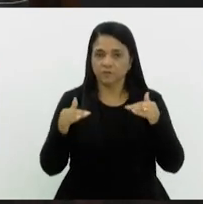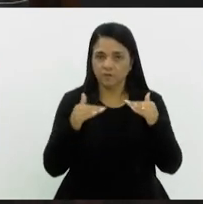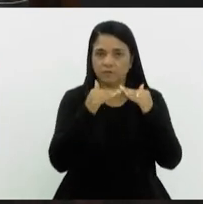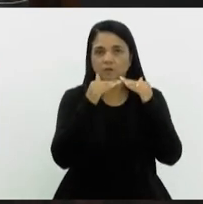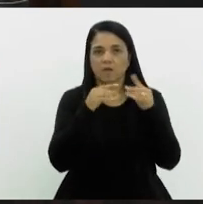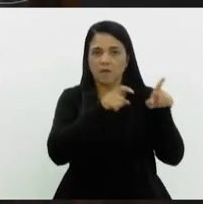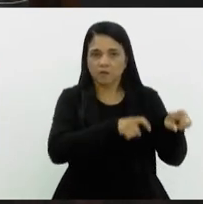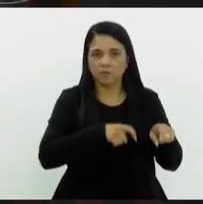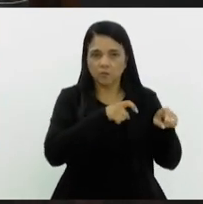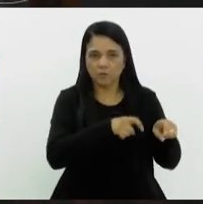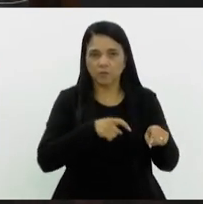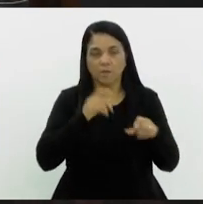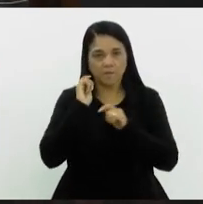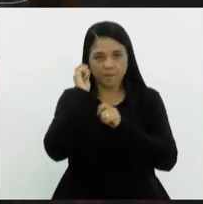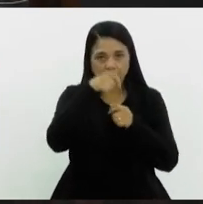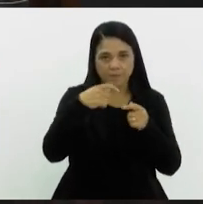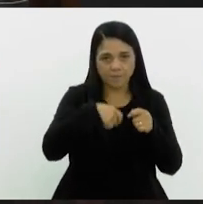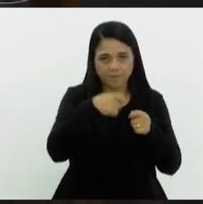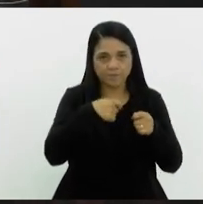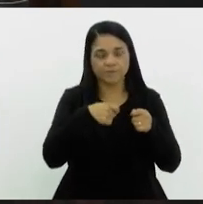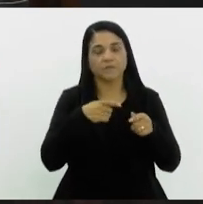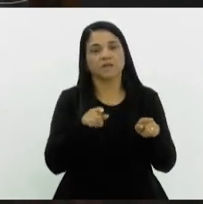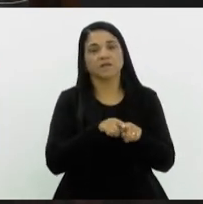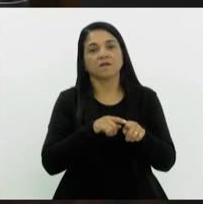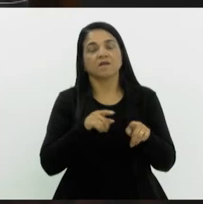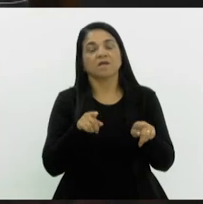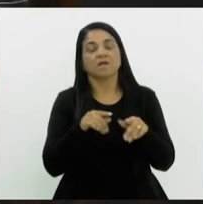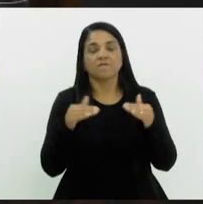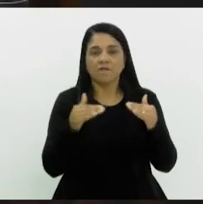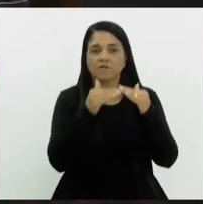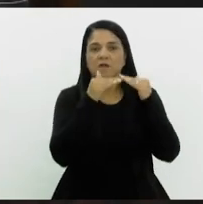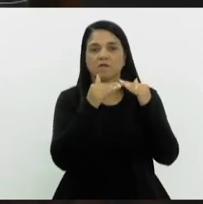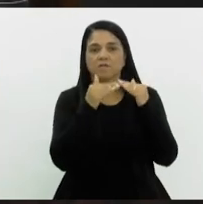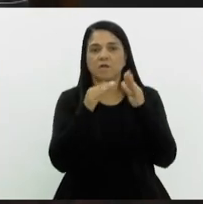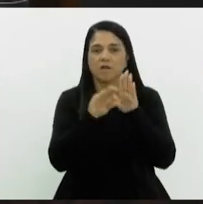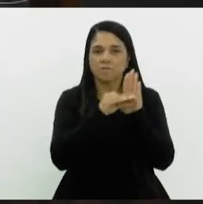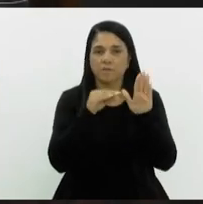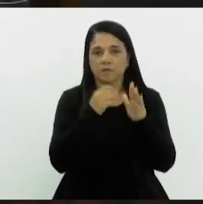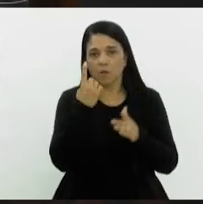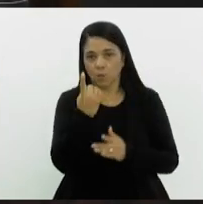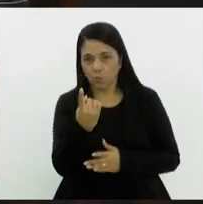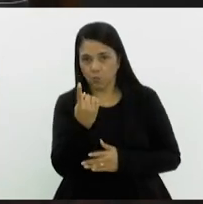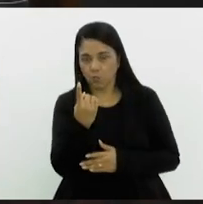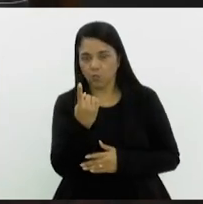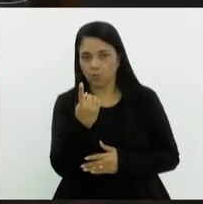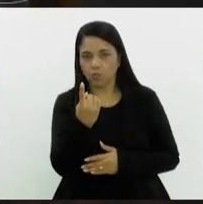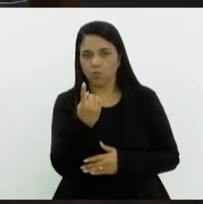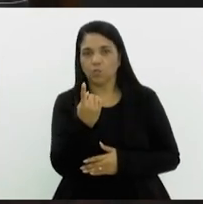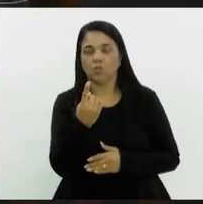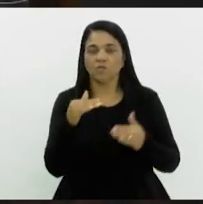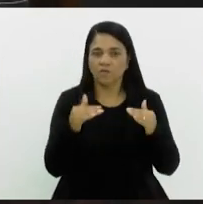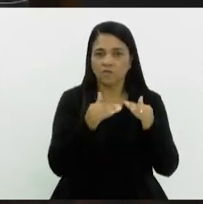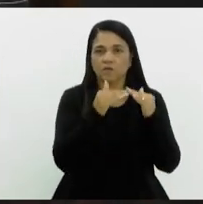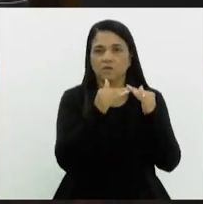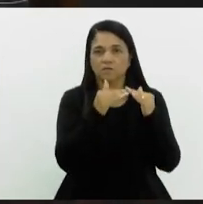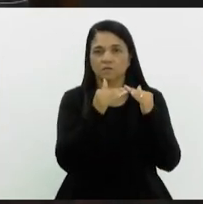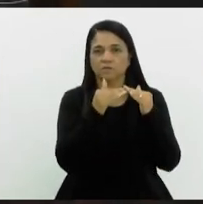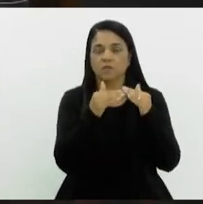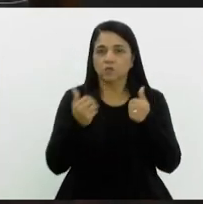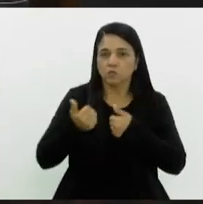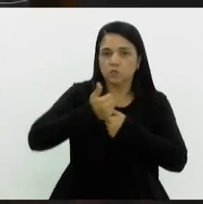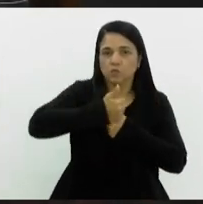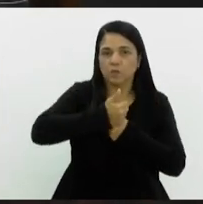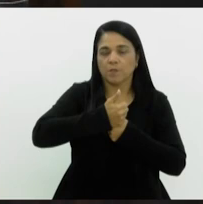de Agricultura, Pecuária, Política Rural, Agrária e Pesqueira favorável, a emenda número 1 favorável, com